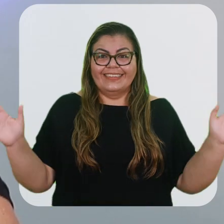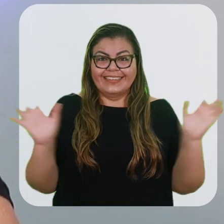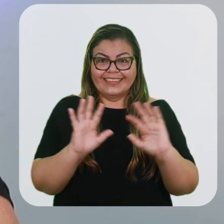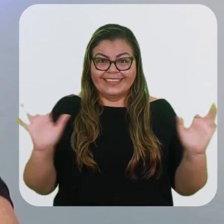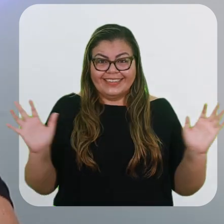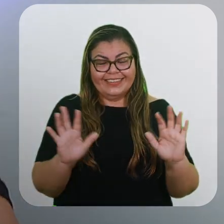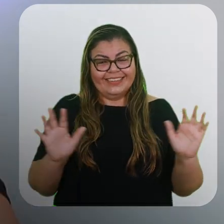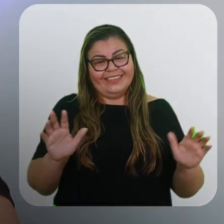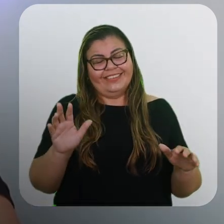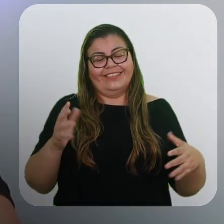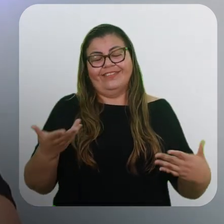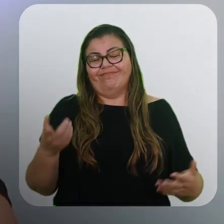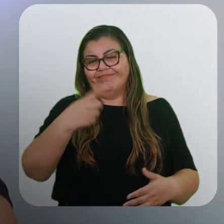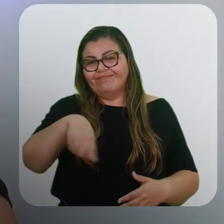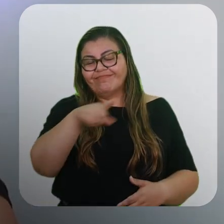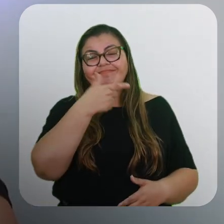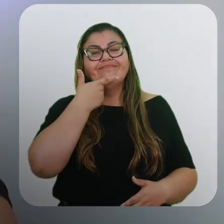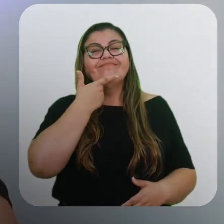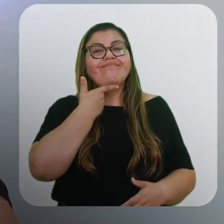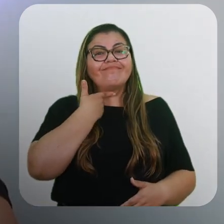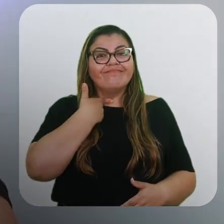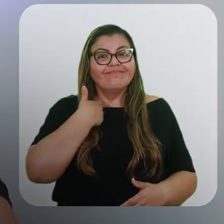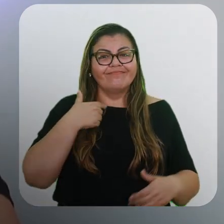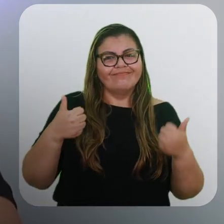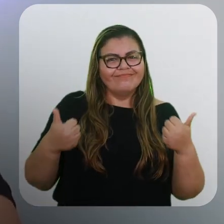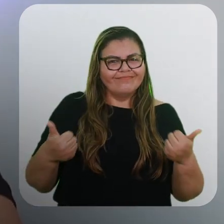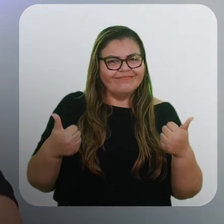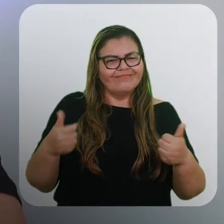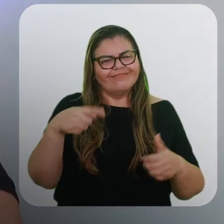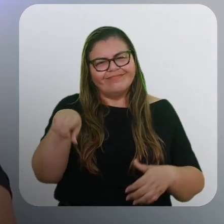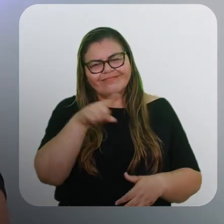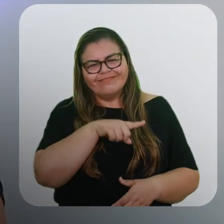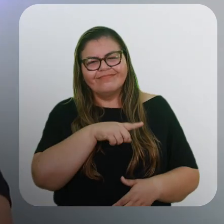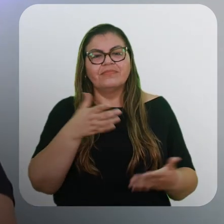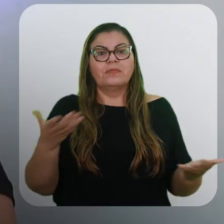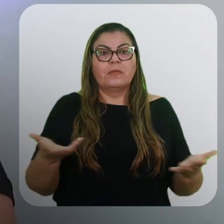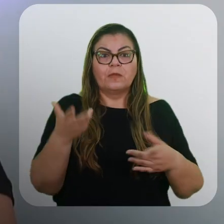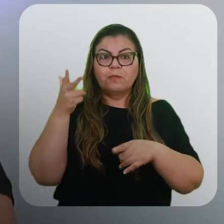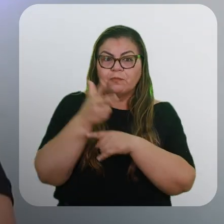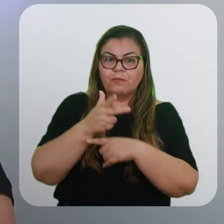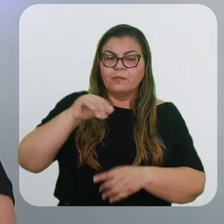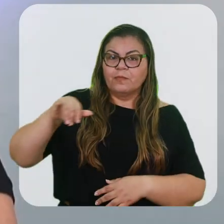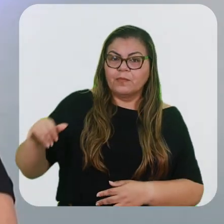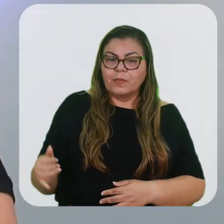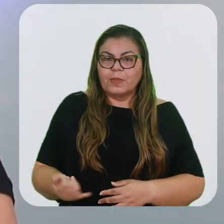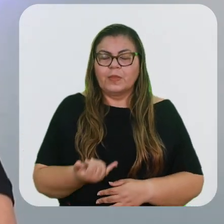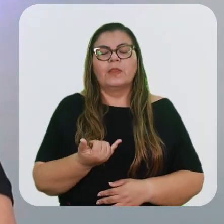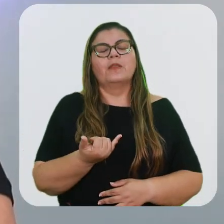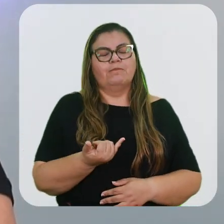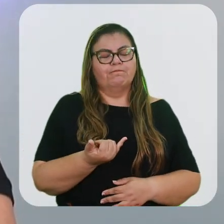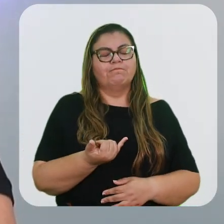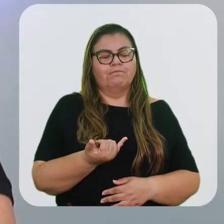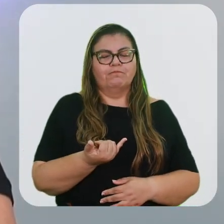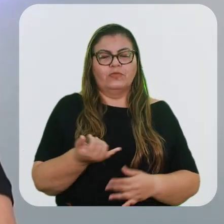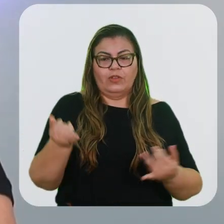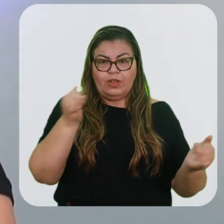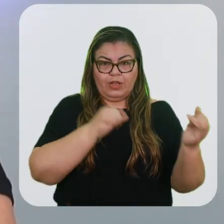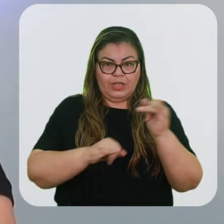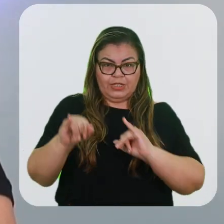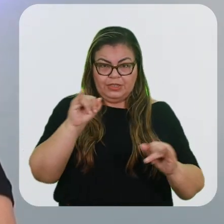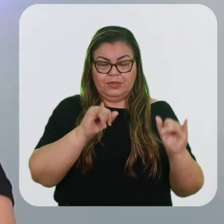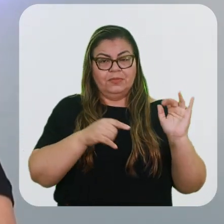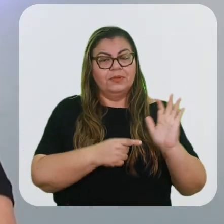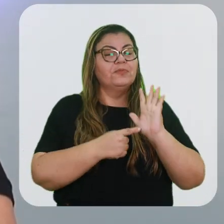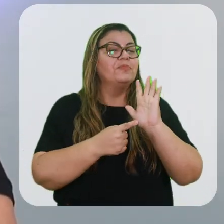Olá pessoal, espero que esteja tudo bem com vocês. E nesse vídeo de hoje que você possa aproveitar mais um pouquinho mais do que a química tem para